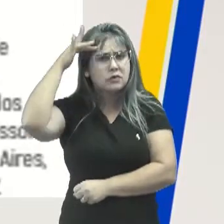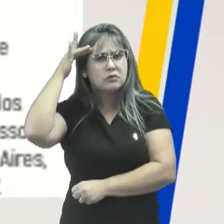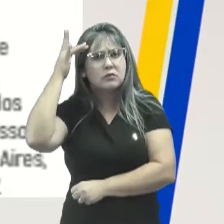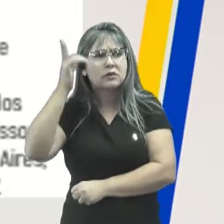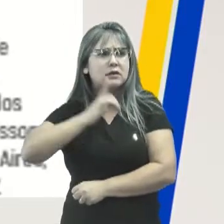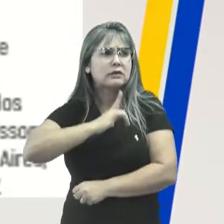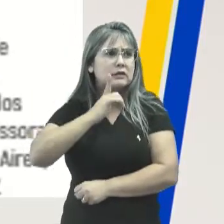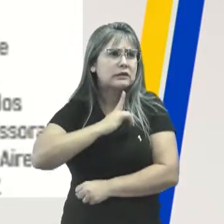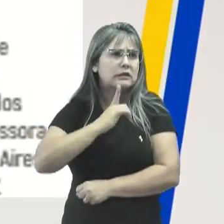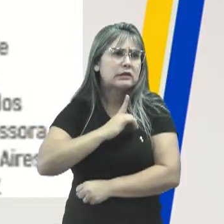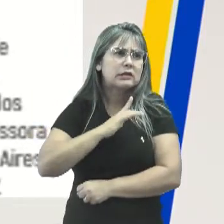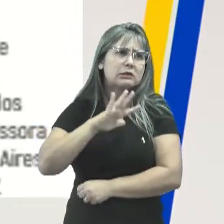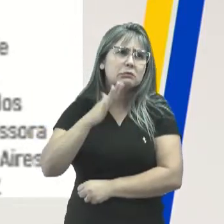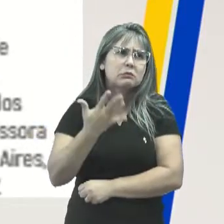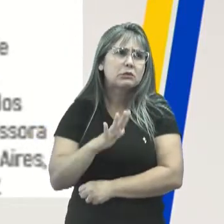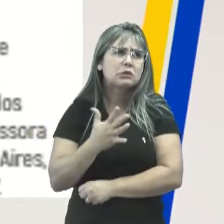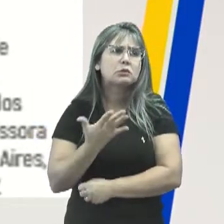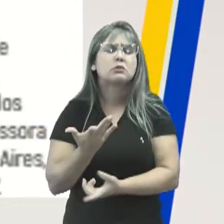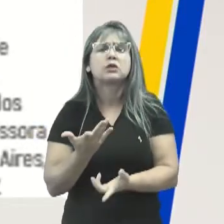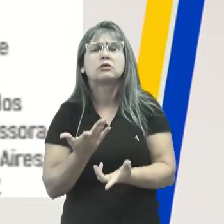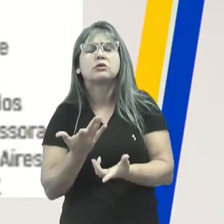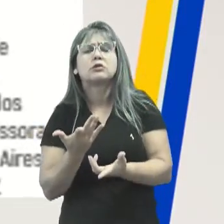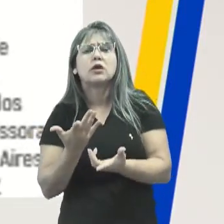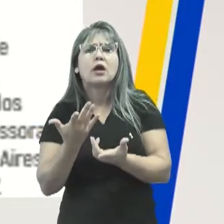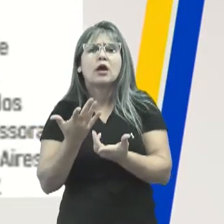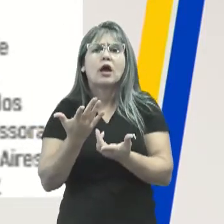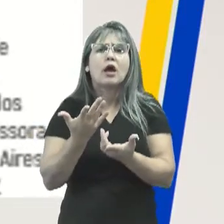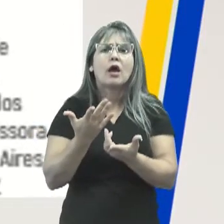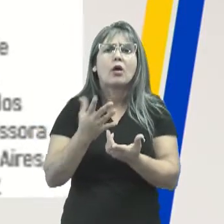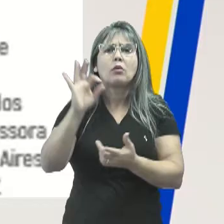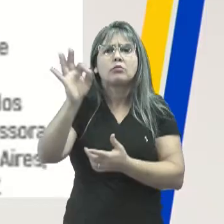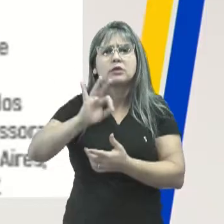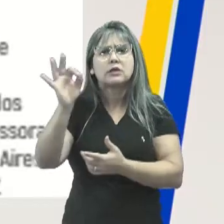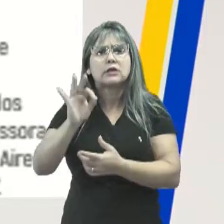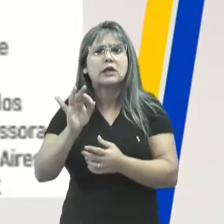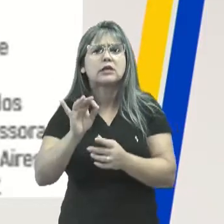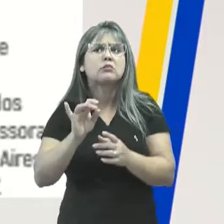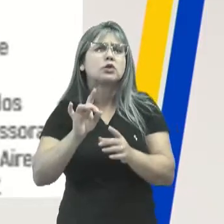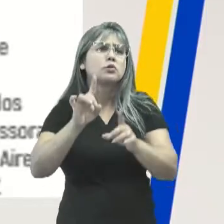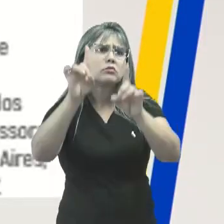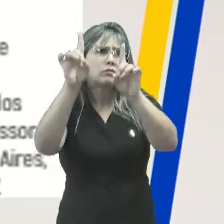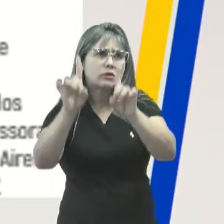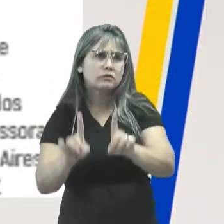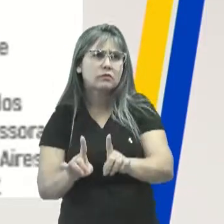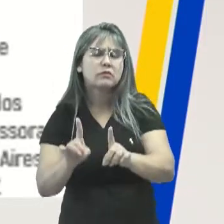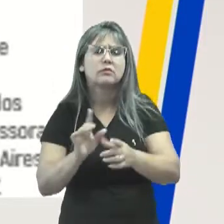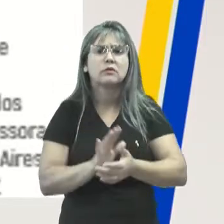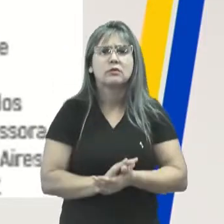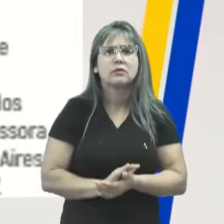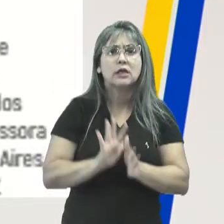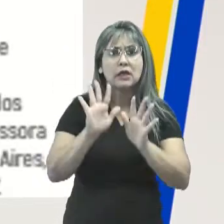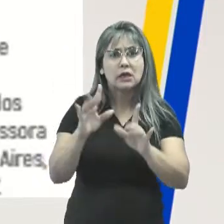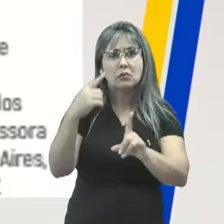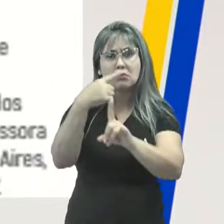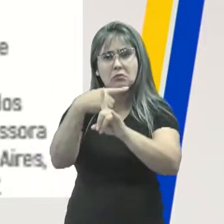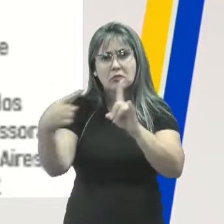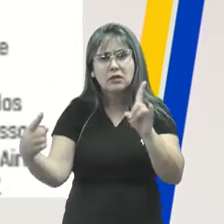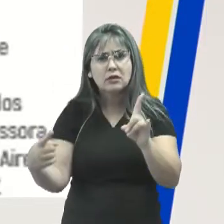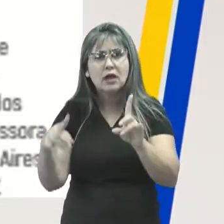de deficiências. Desse 1,3%, pessoal, metade dessas pessoas possui grau de